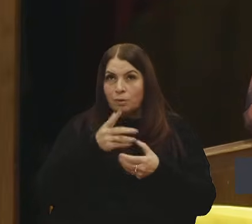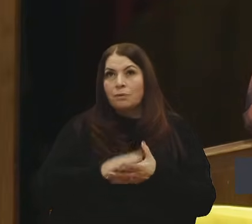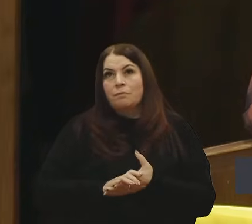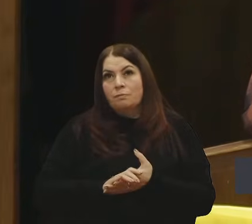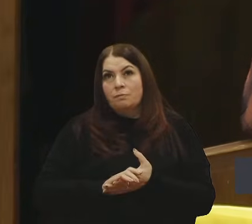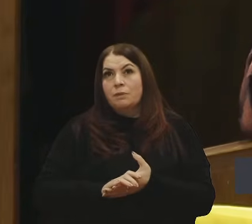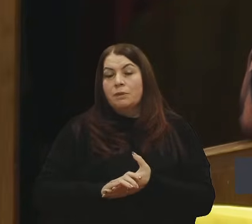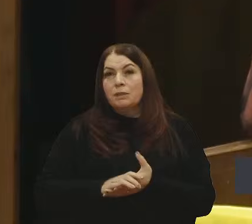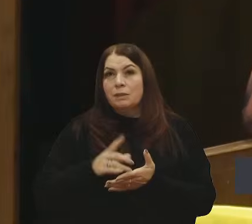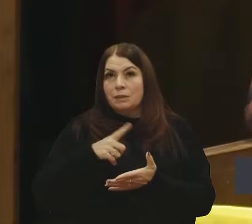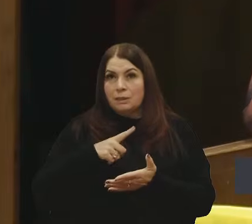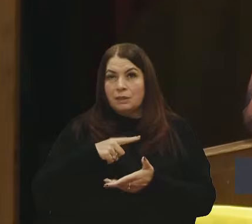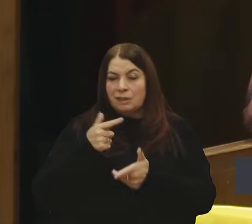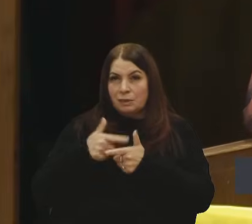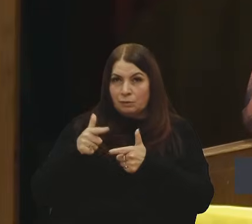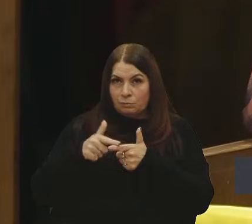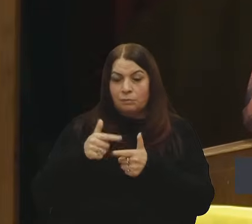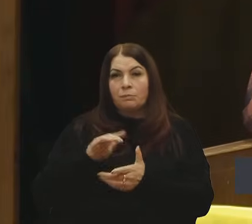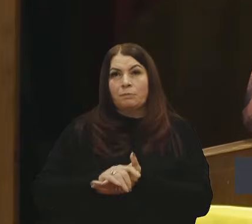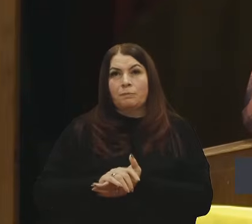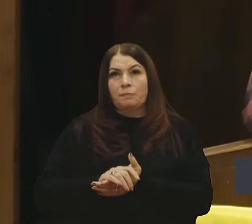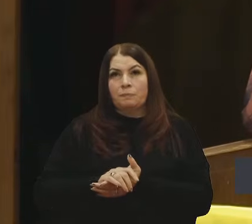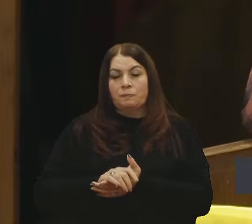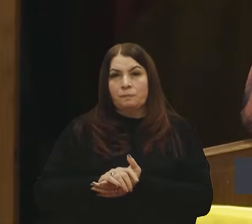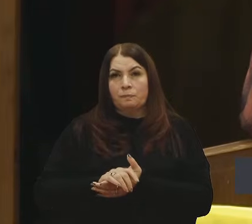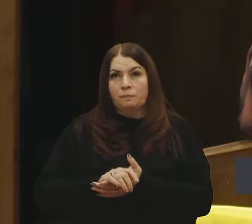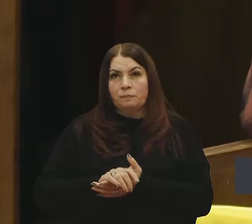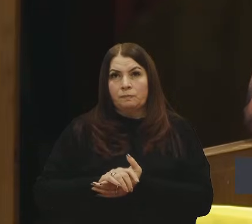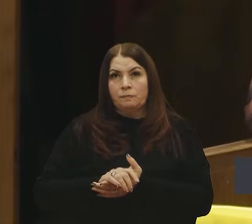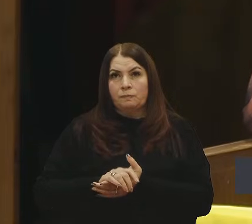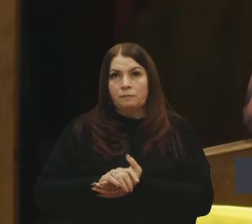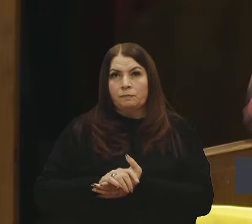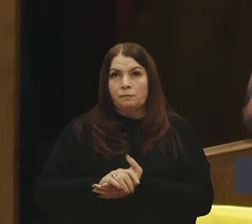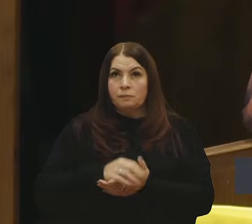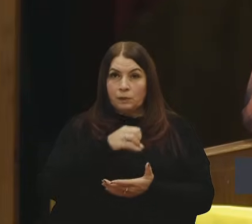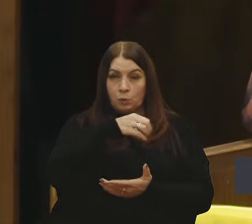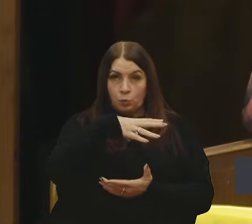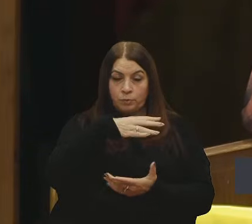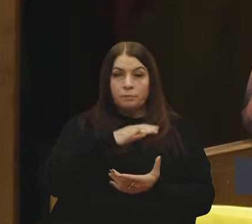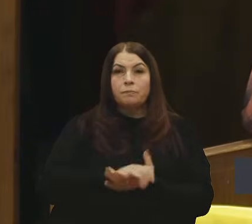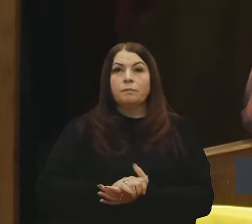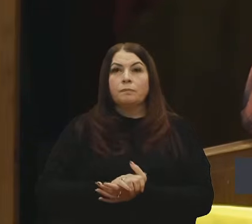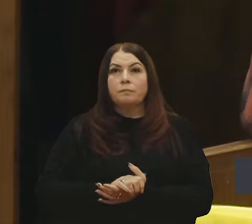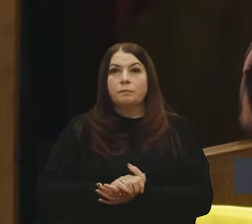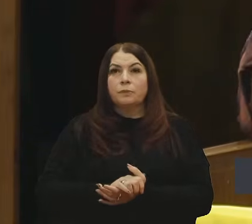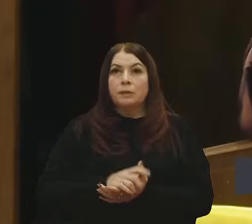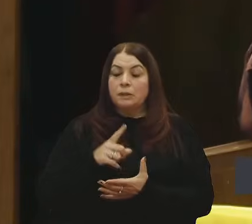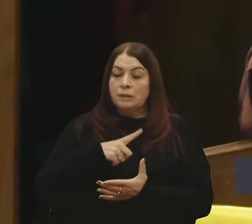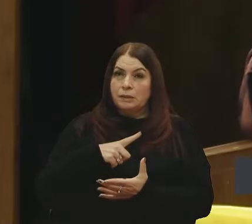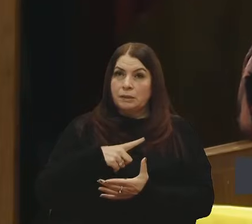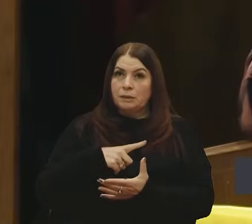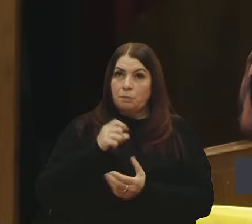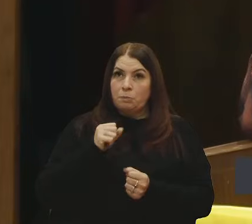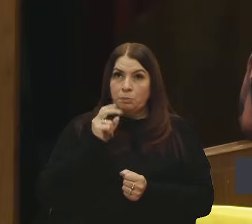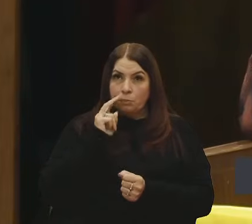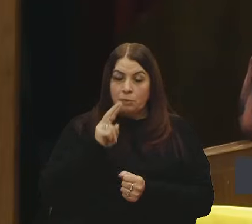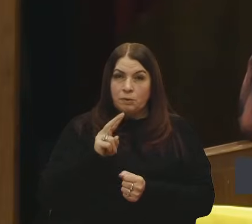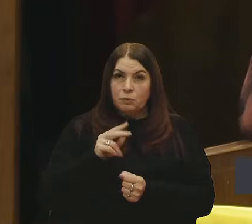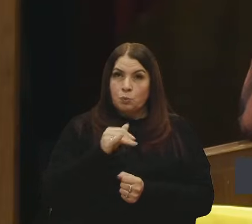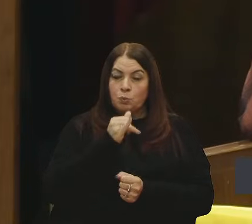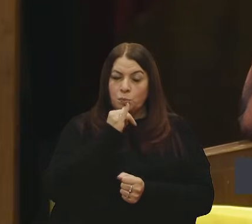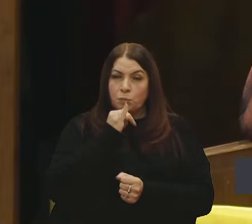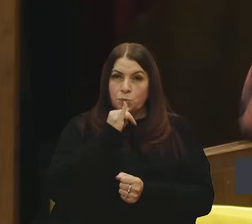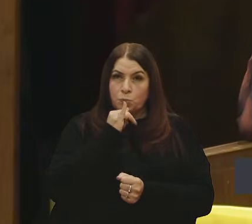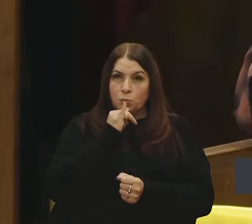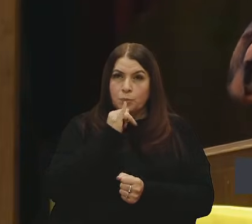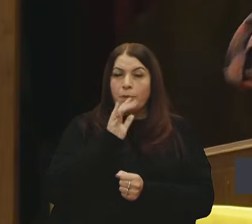A gente tem problema na fornecimento de energia elétrica. A gente pode ver o exemplo